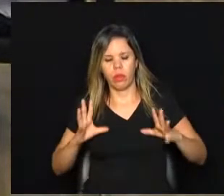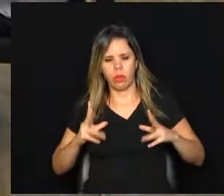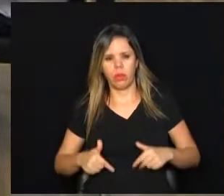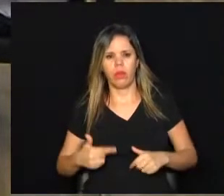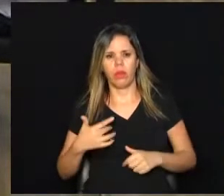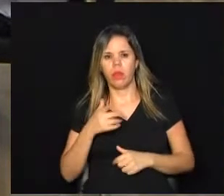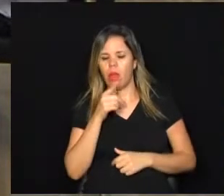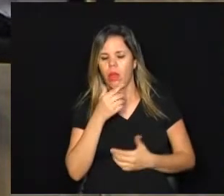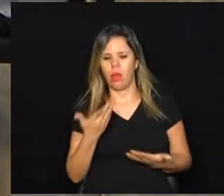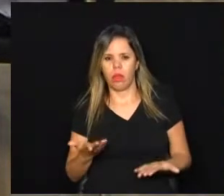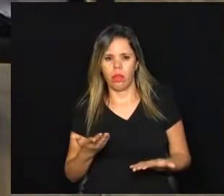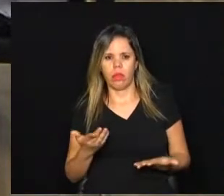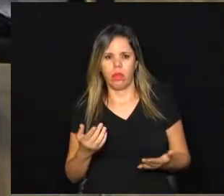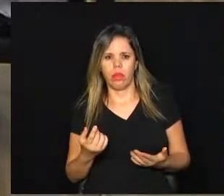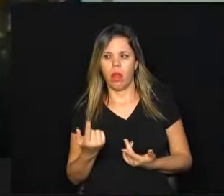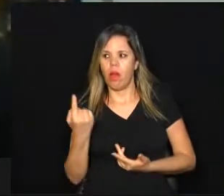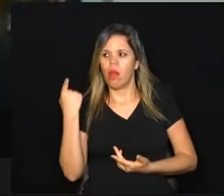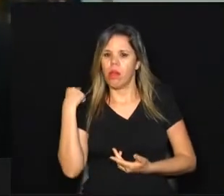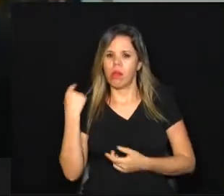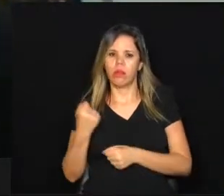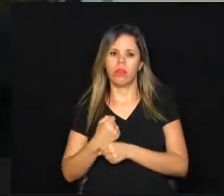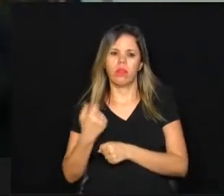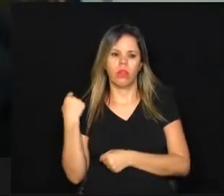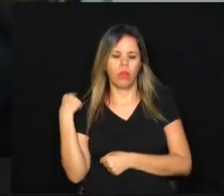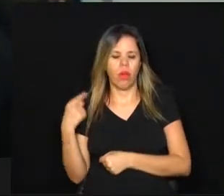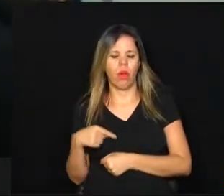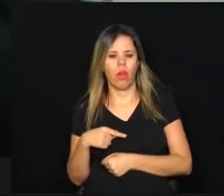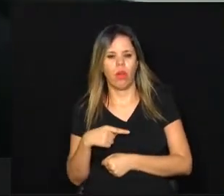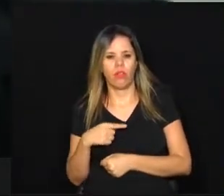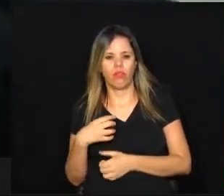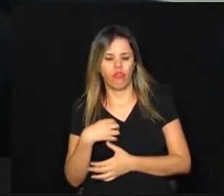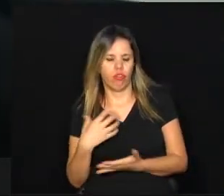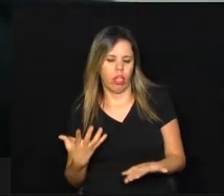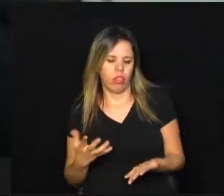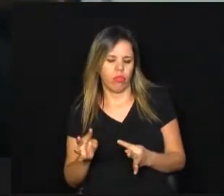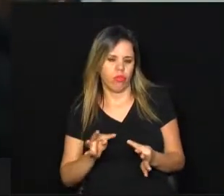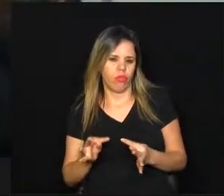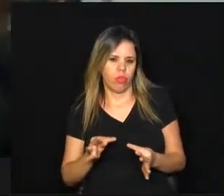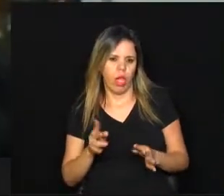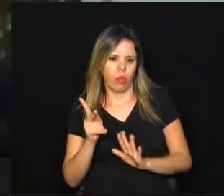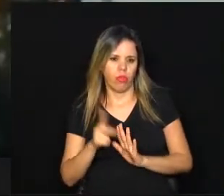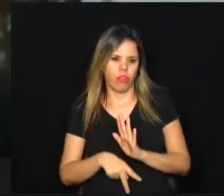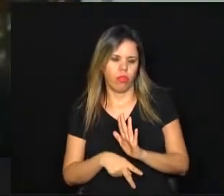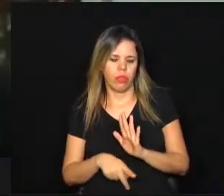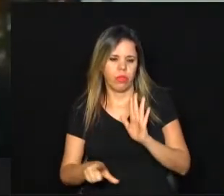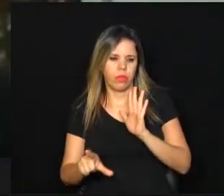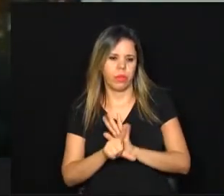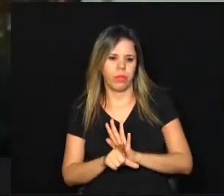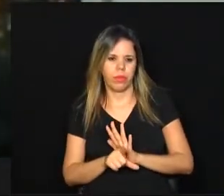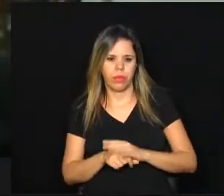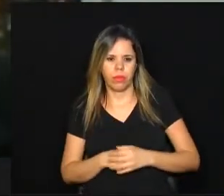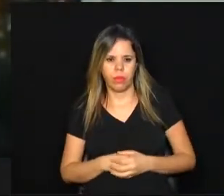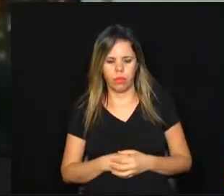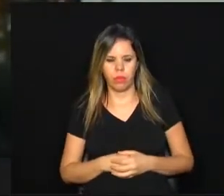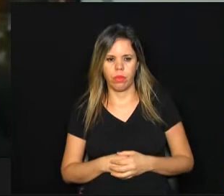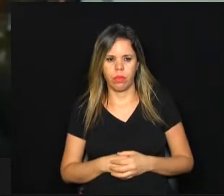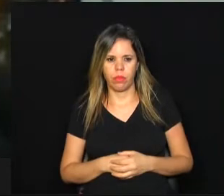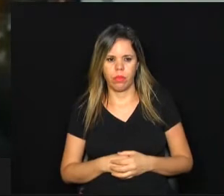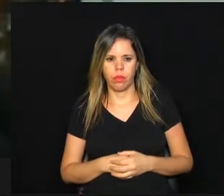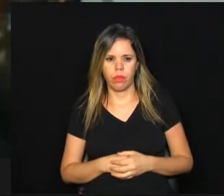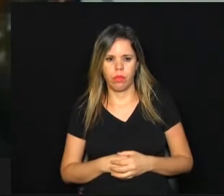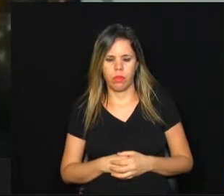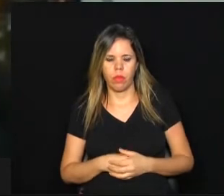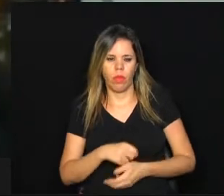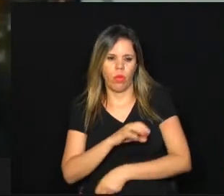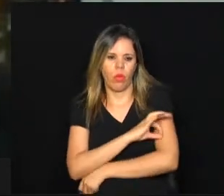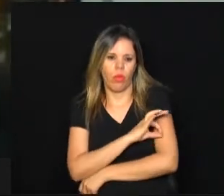principalmente pelo formato anterior, né, era um projeto de lei do